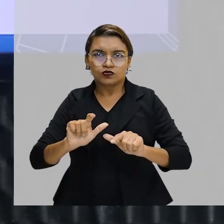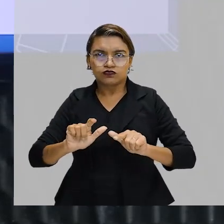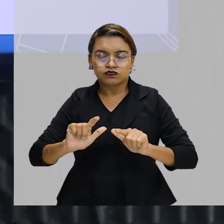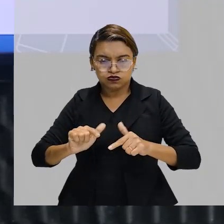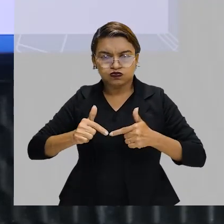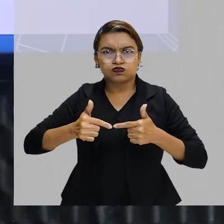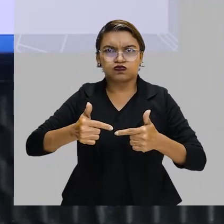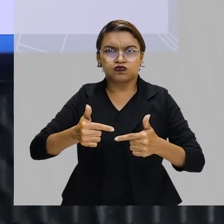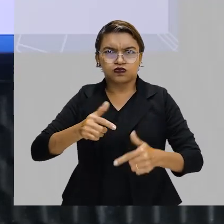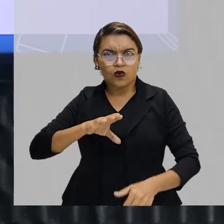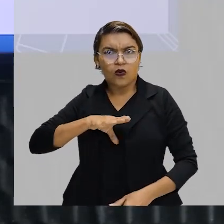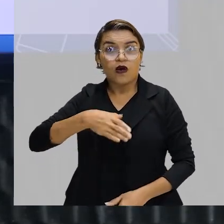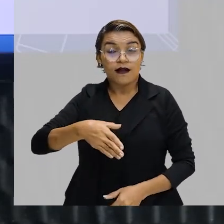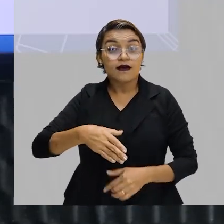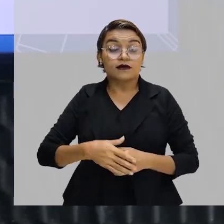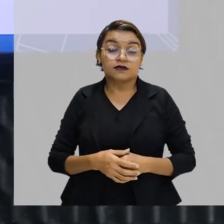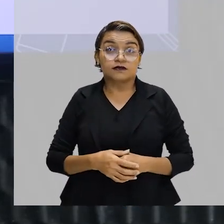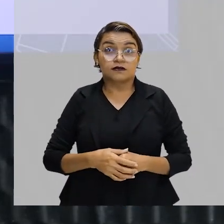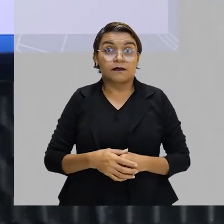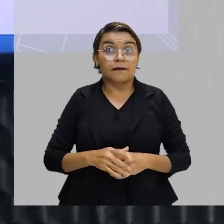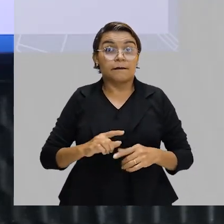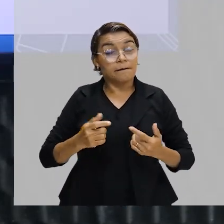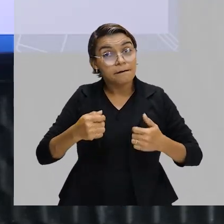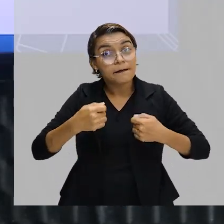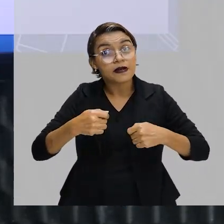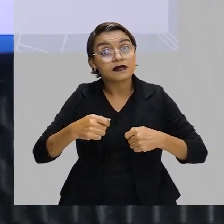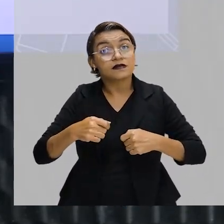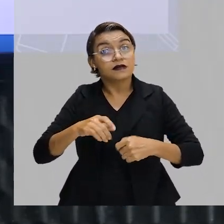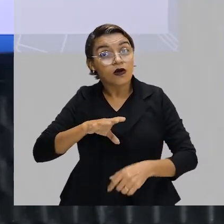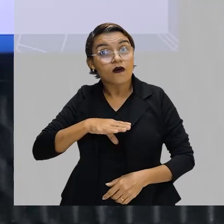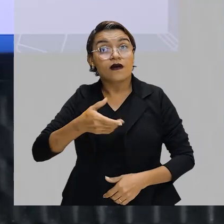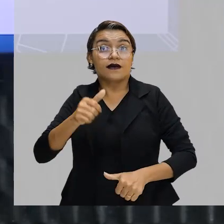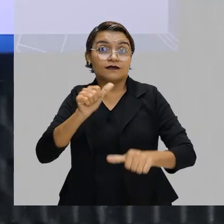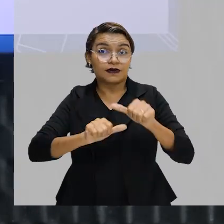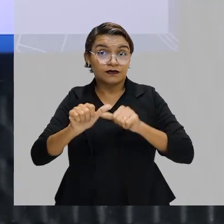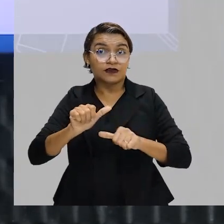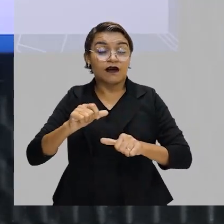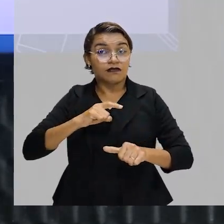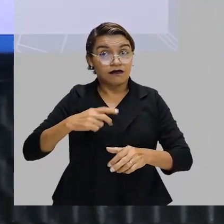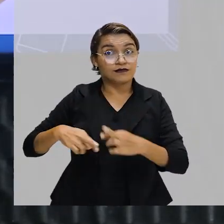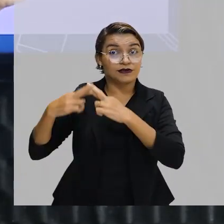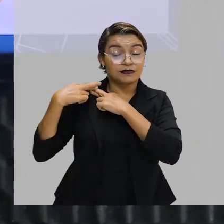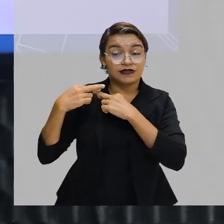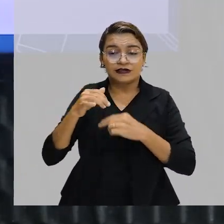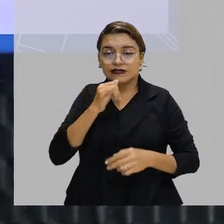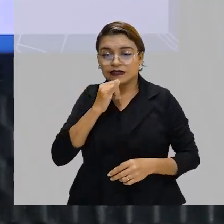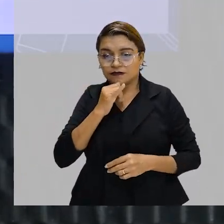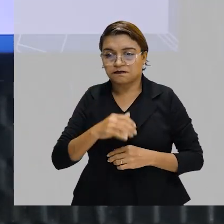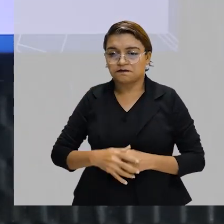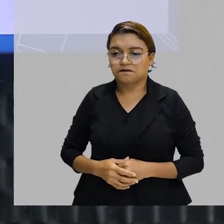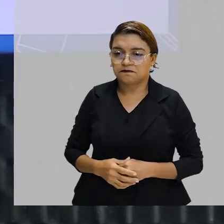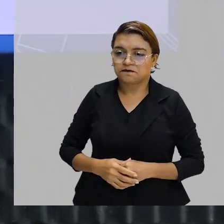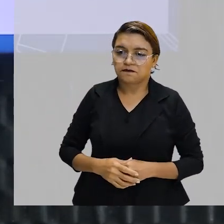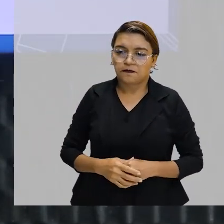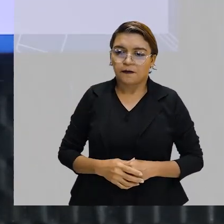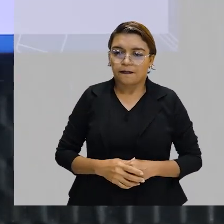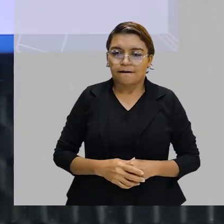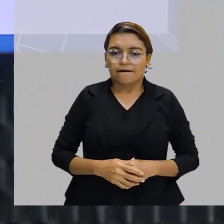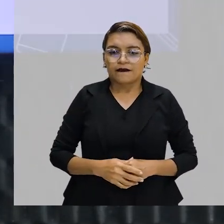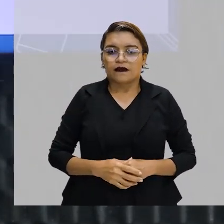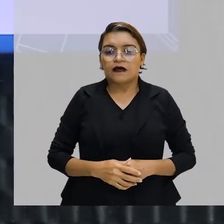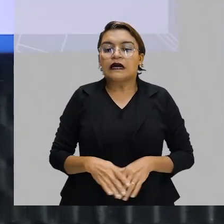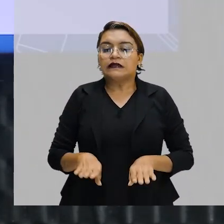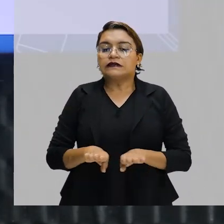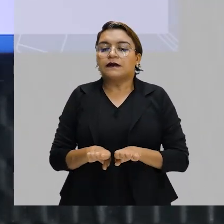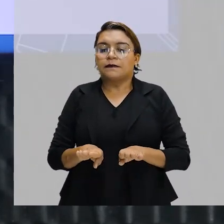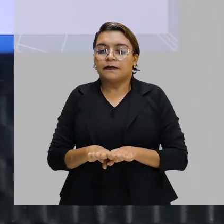ousadia. Então, ousadia para mudar é muita responsabilidade. Não fosse o arrojamento da tríade